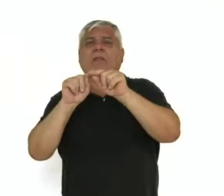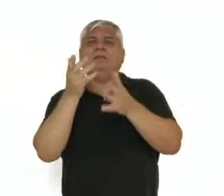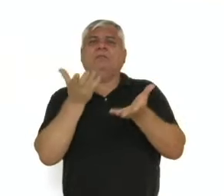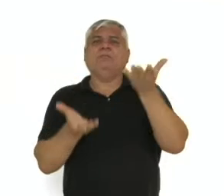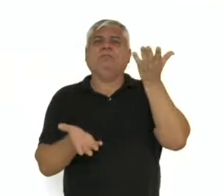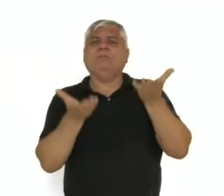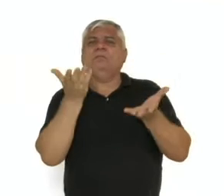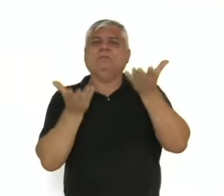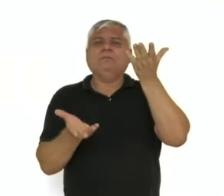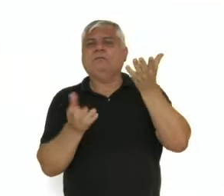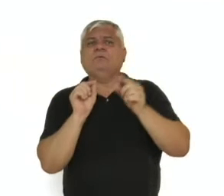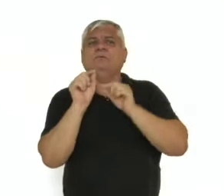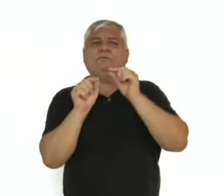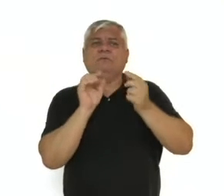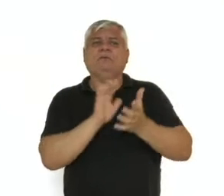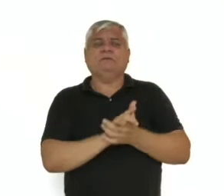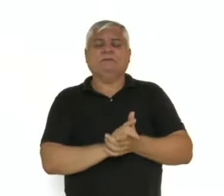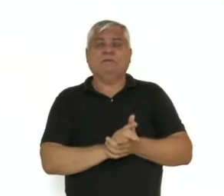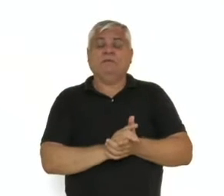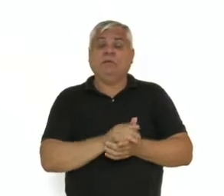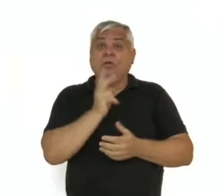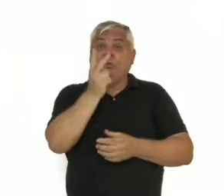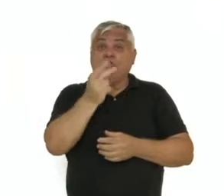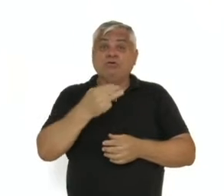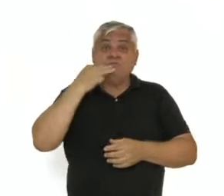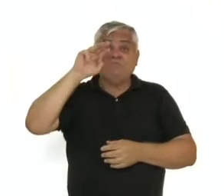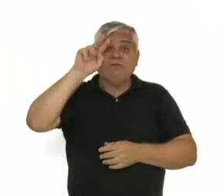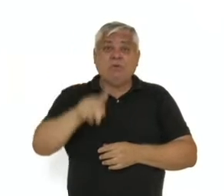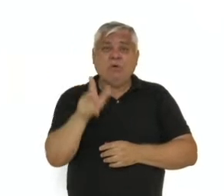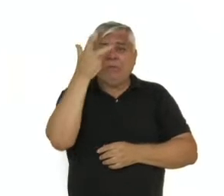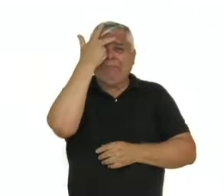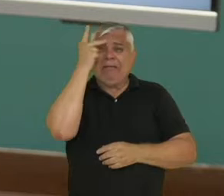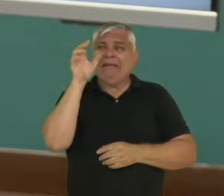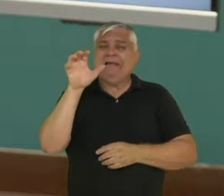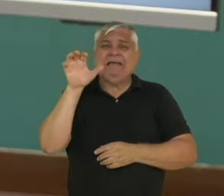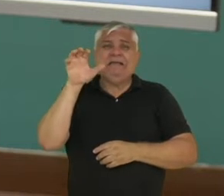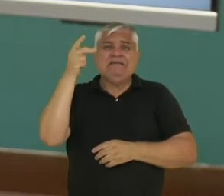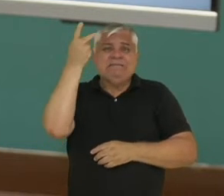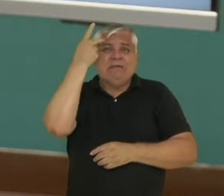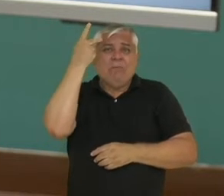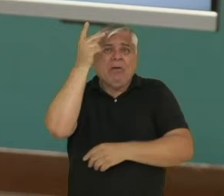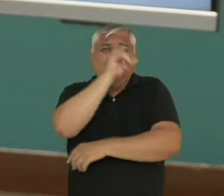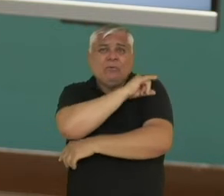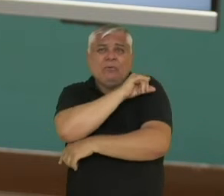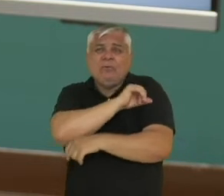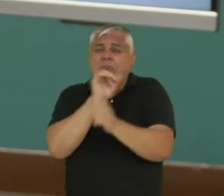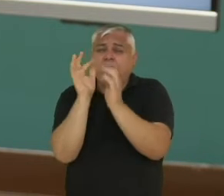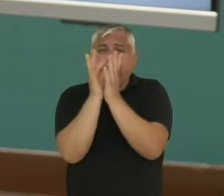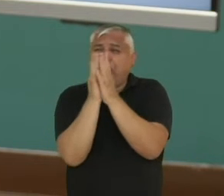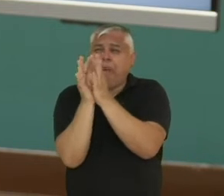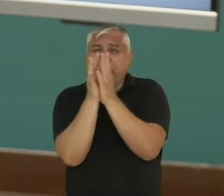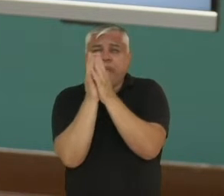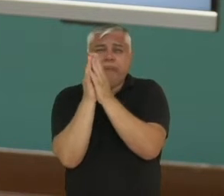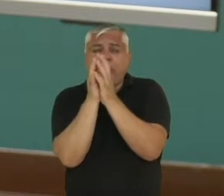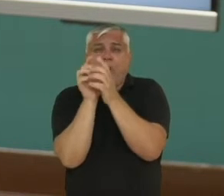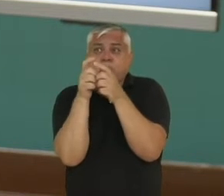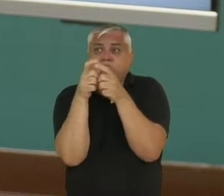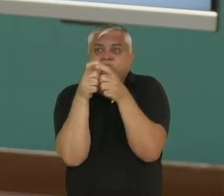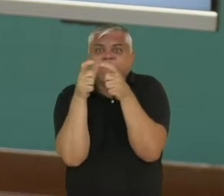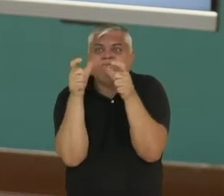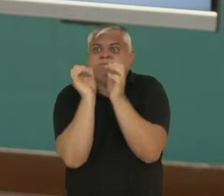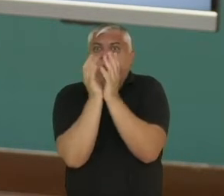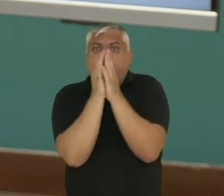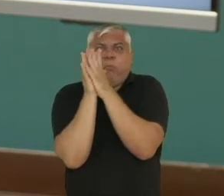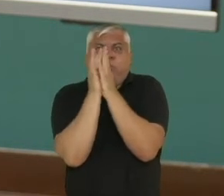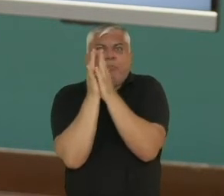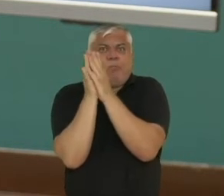como, pensa, 2 milhões de pessoas a mais na região de São Paulo e Rio de Janeiro, né? Isso aí inchou as cidades, gerou